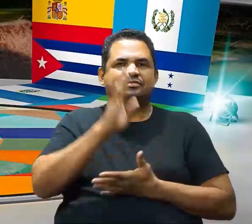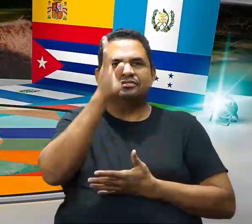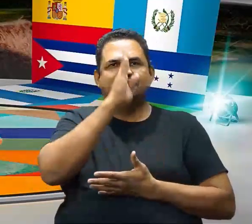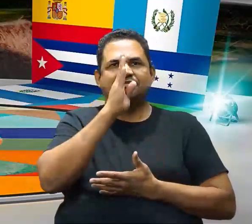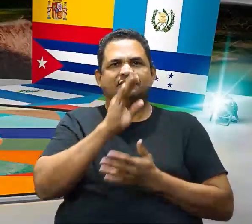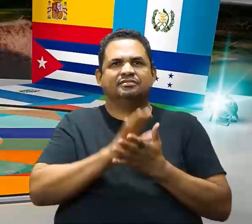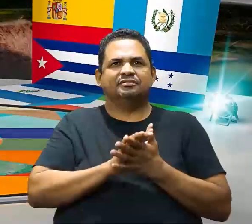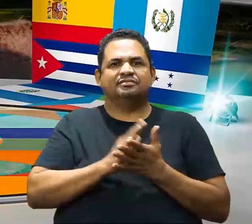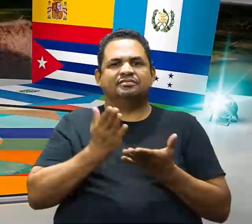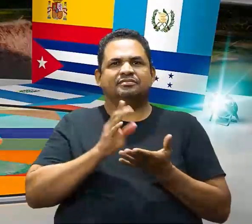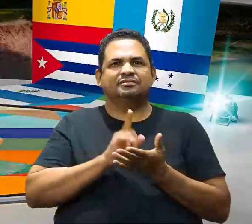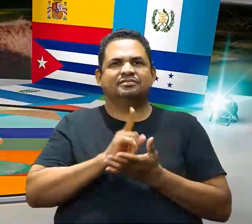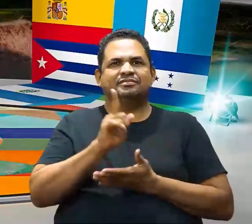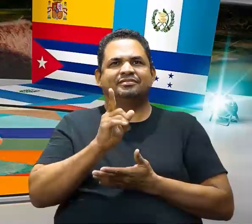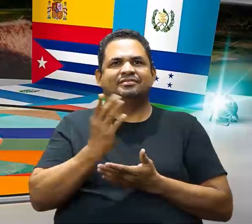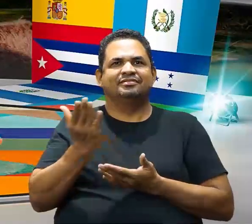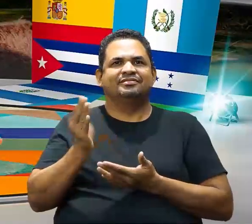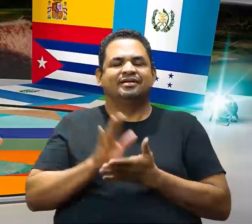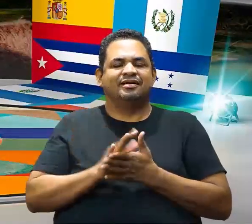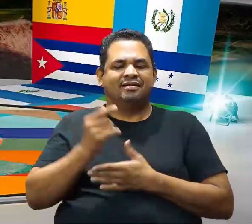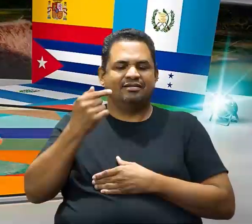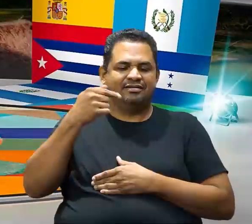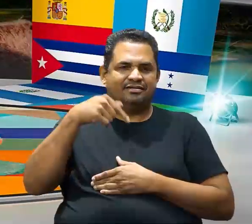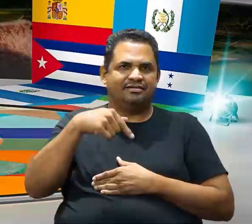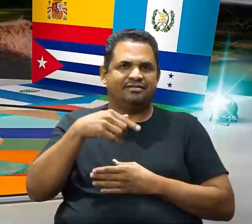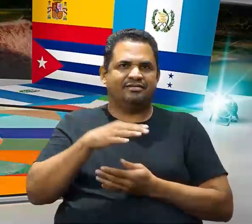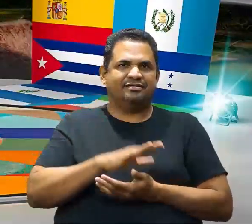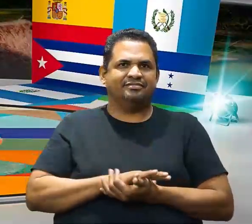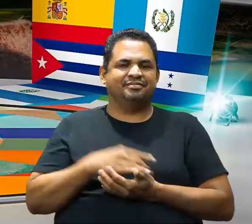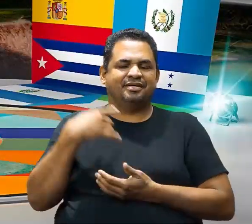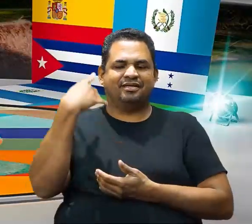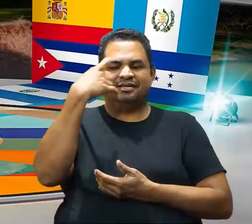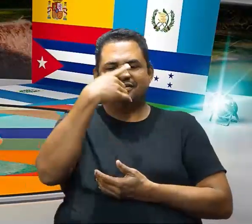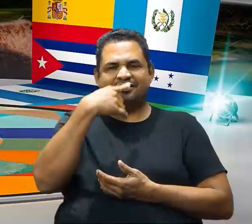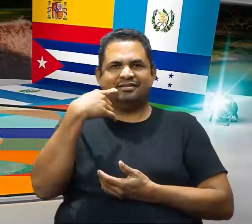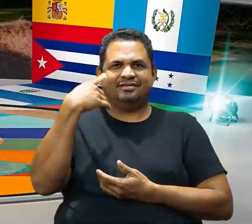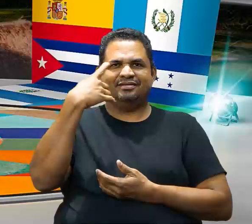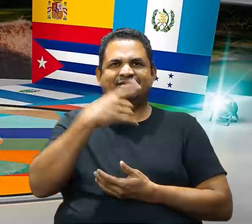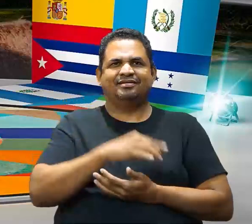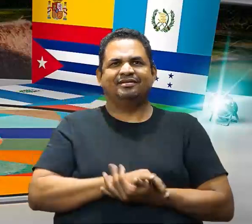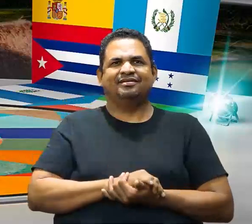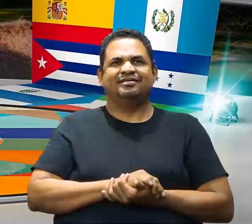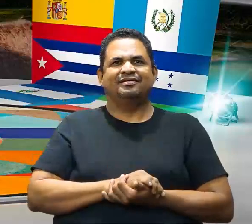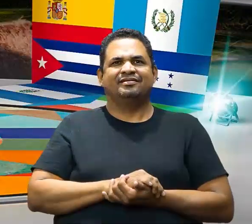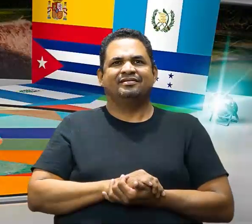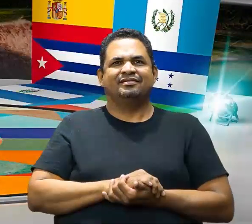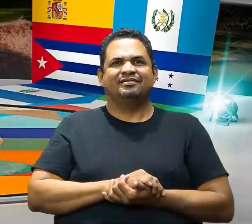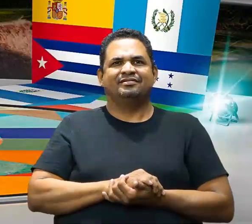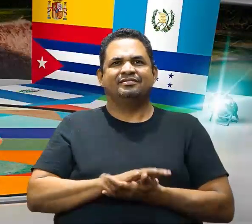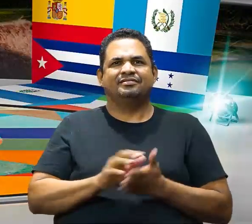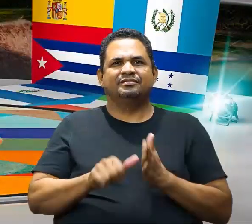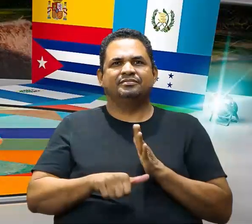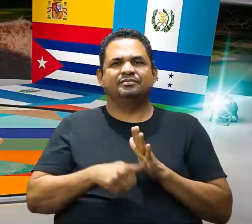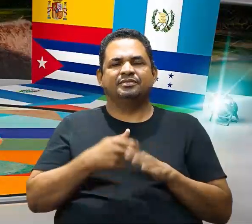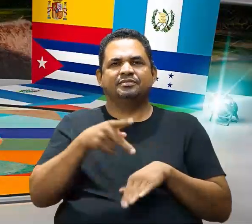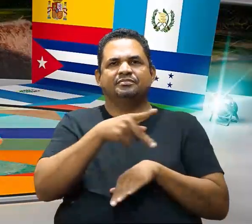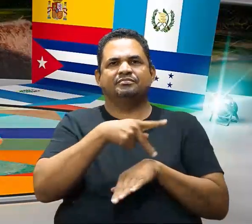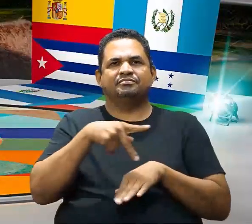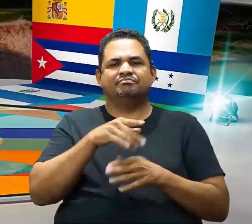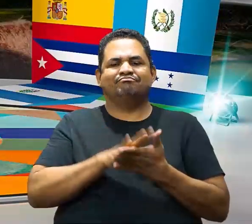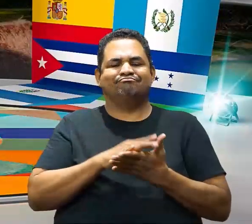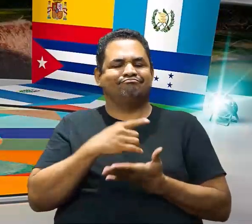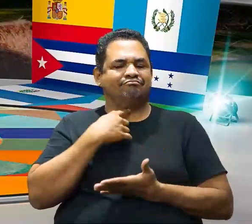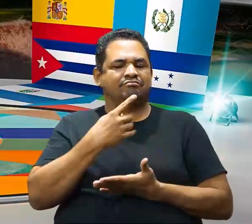do nosso Brasil. E pousamos aqui na Espanha. Nosso primeiro país. Não tem como começar